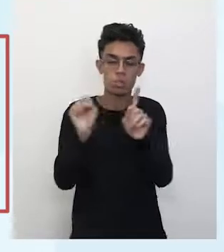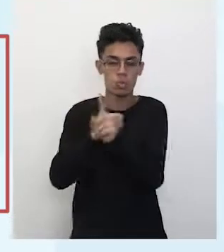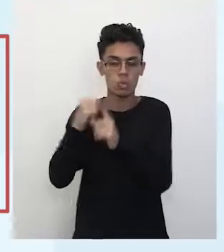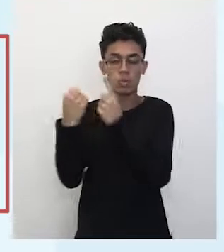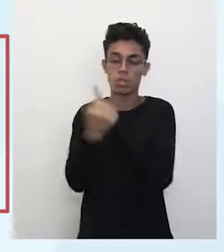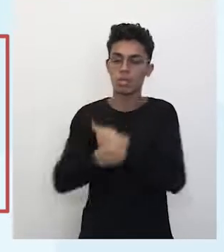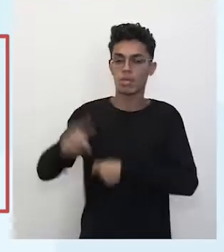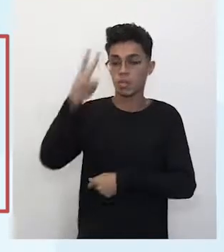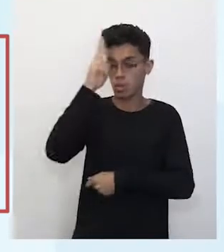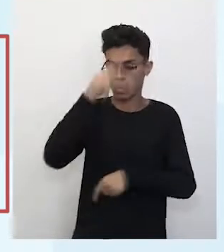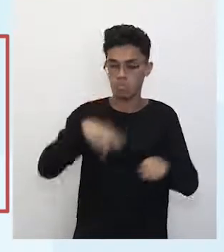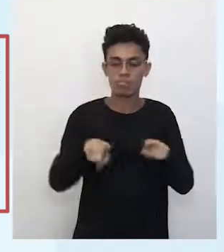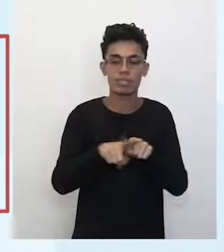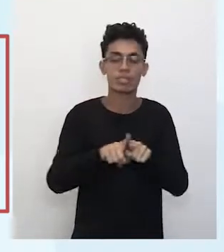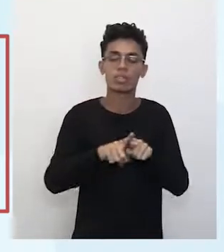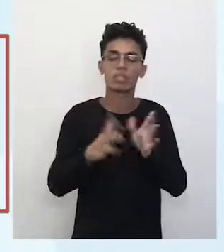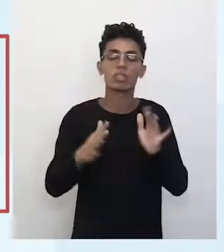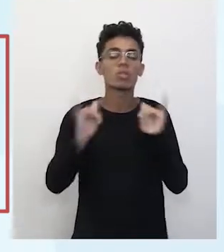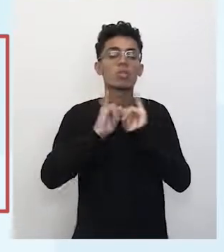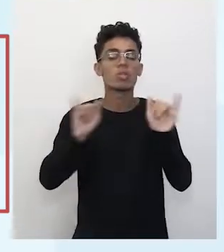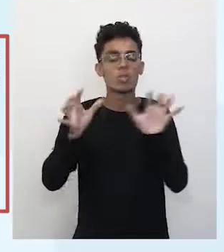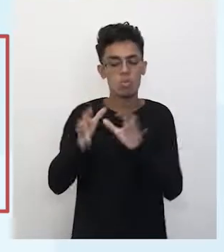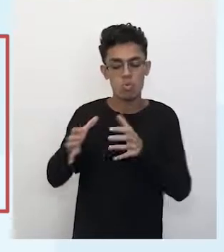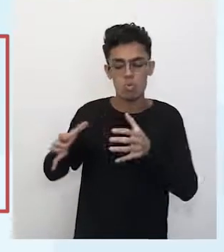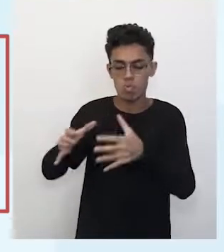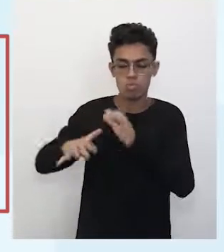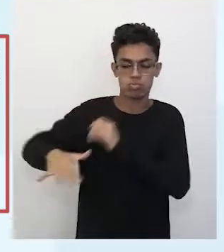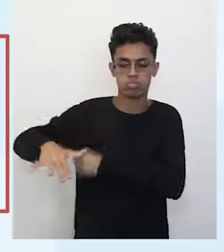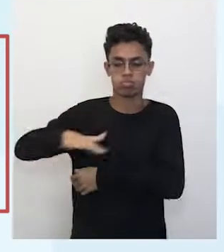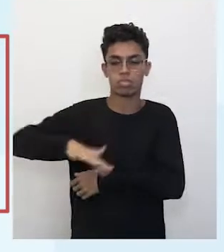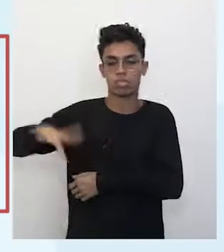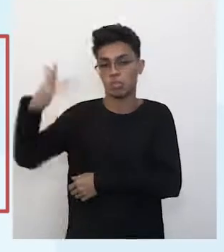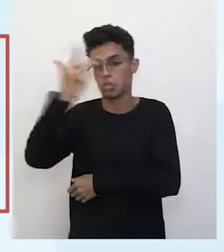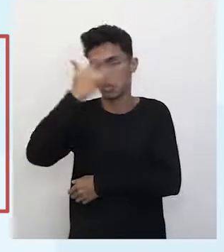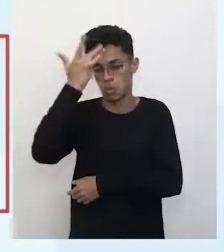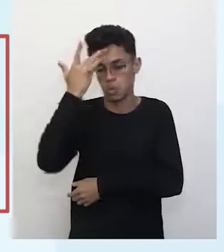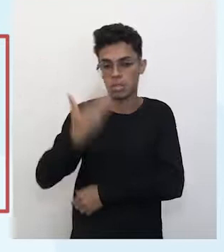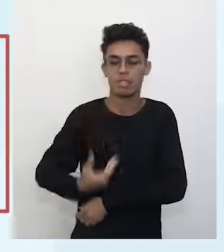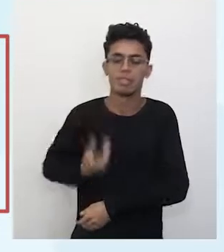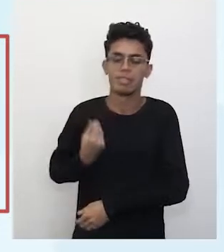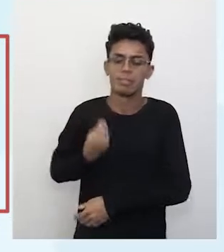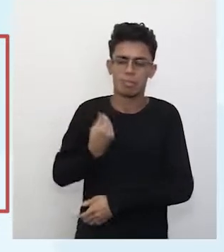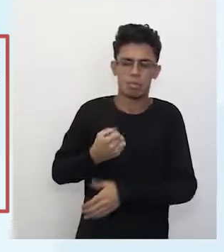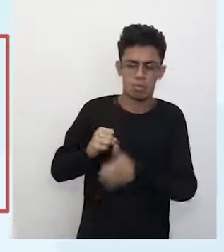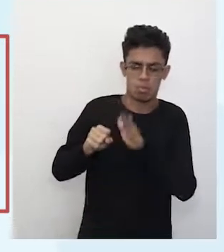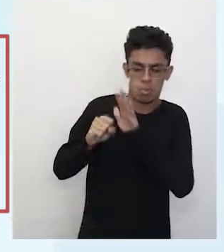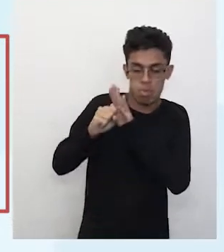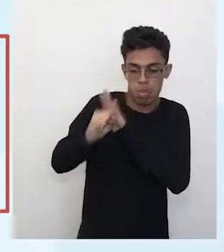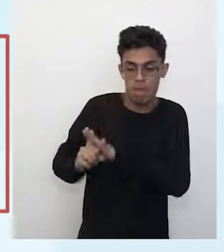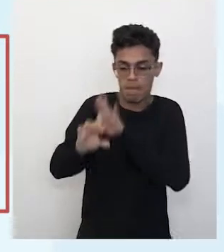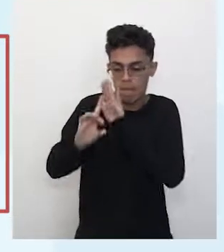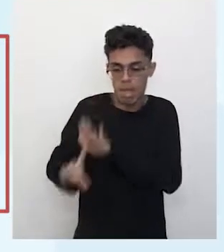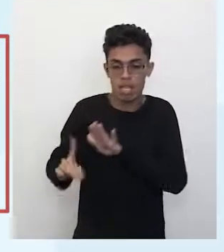social e histórica. Então, nós estamos falando de grupos de pessoas em situação de opressão e